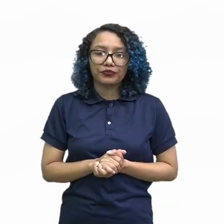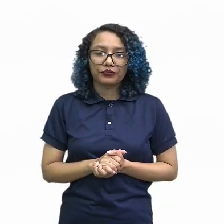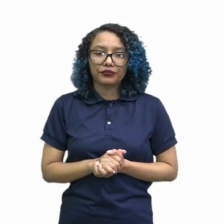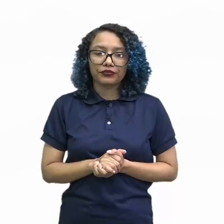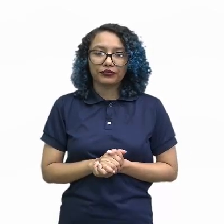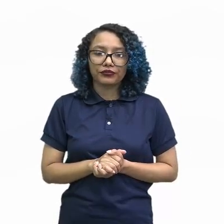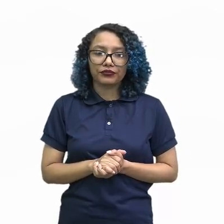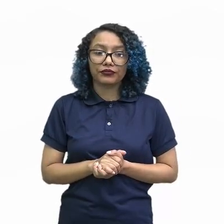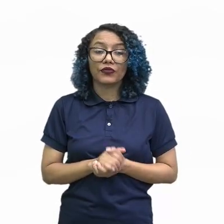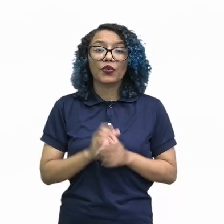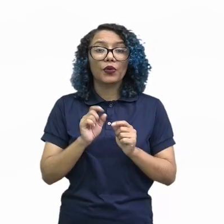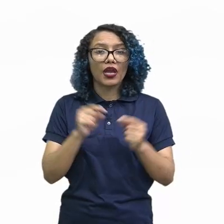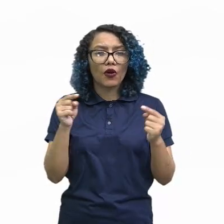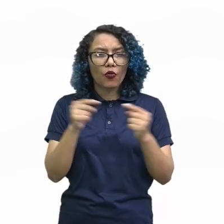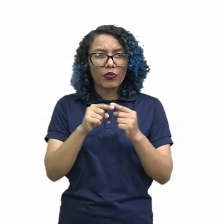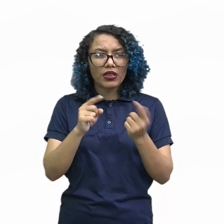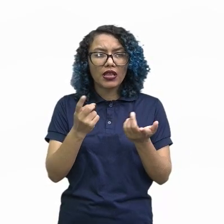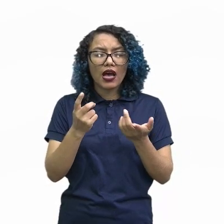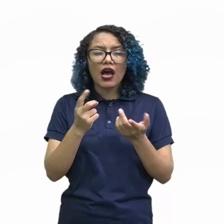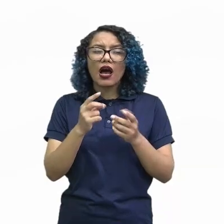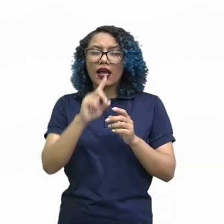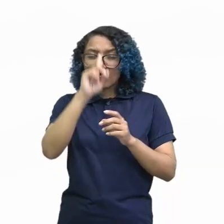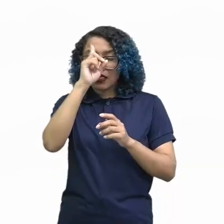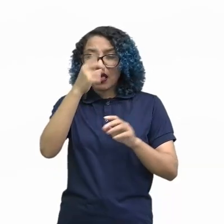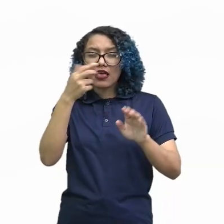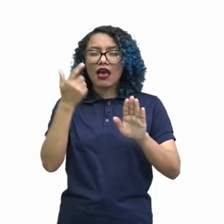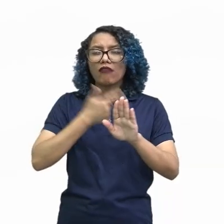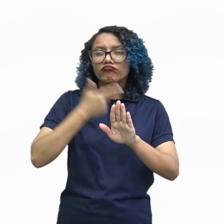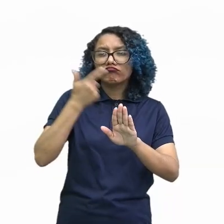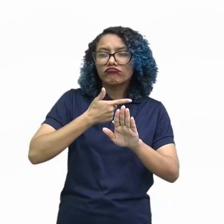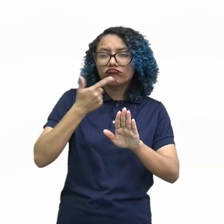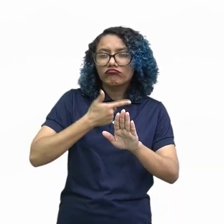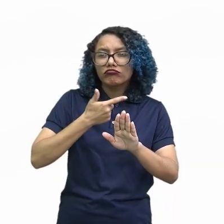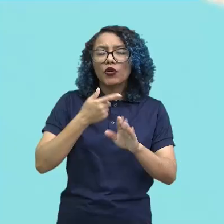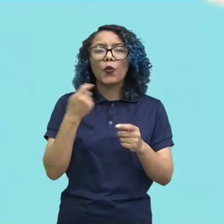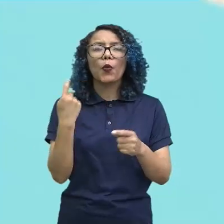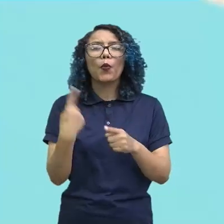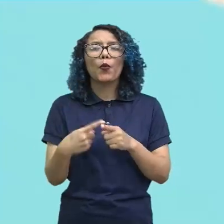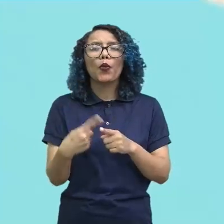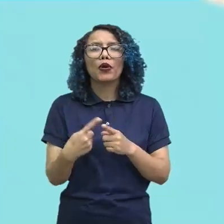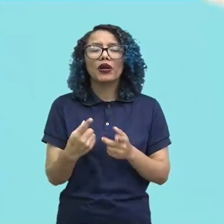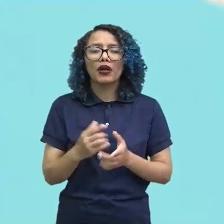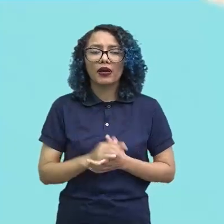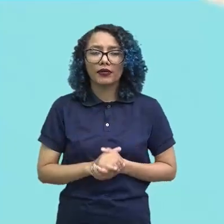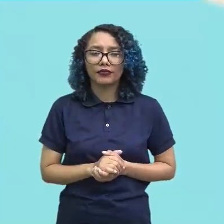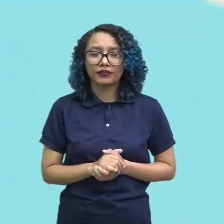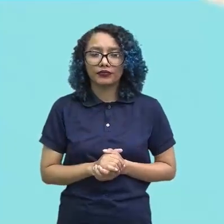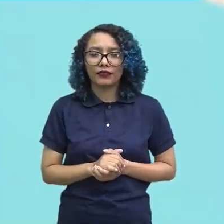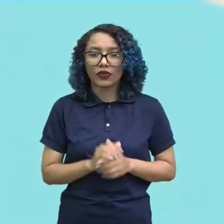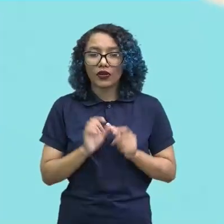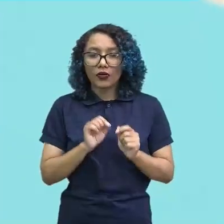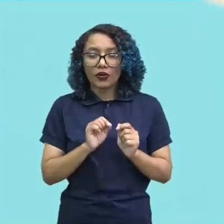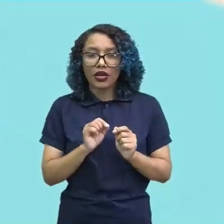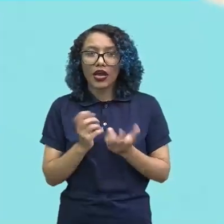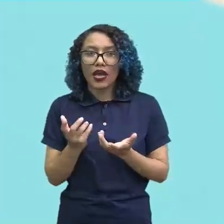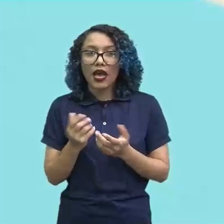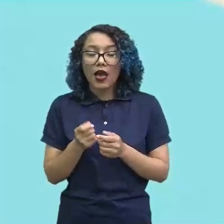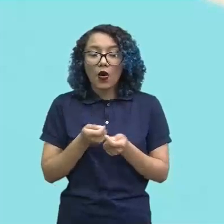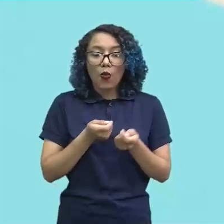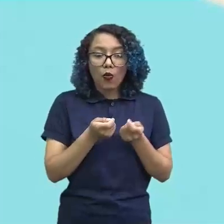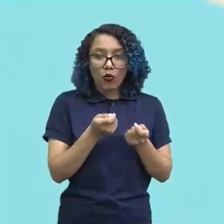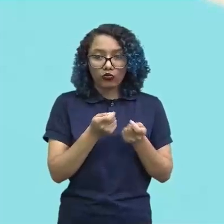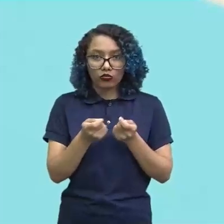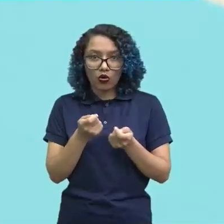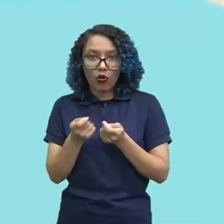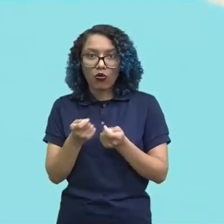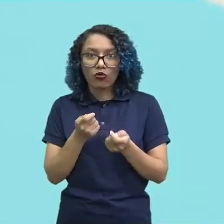uma ideia irônica, porque nós vamos ter exatamente aí uma cultura dominando a outra, sobrepondo a outra. Até mesmo